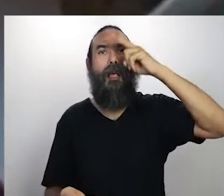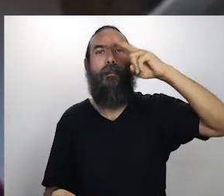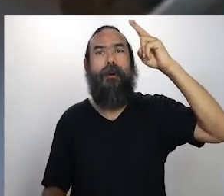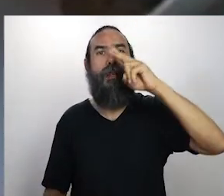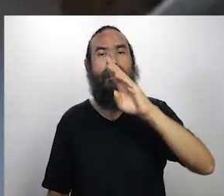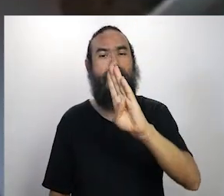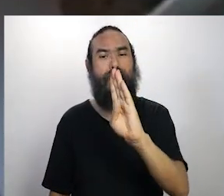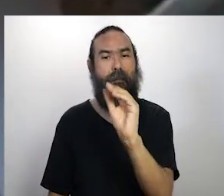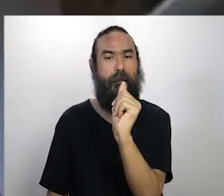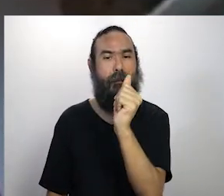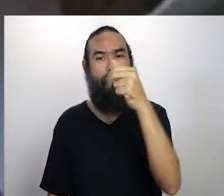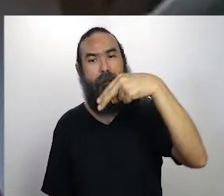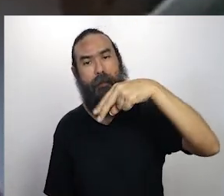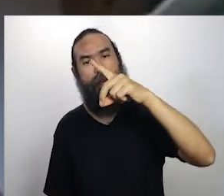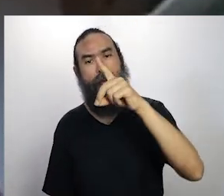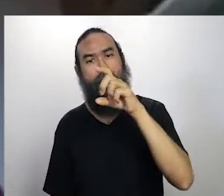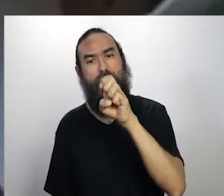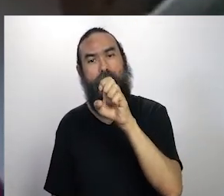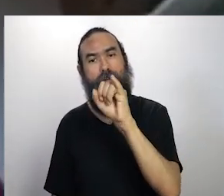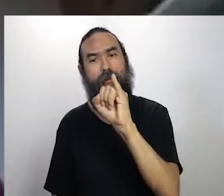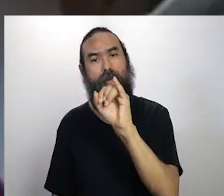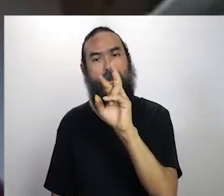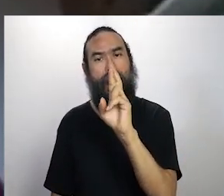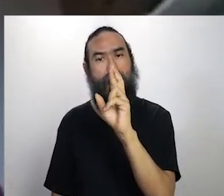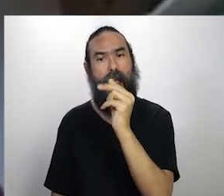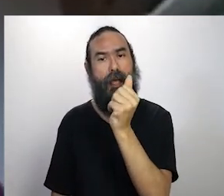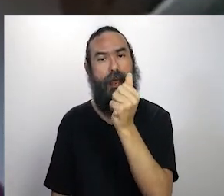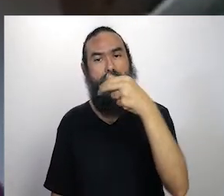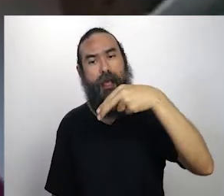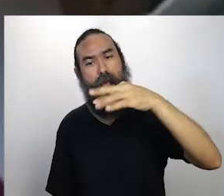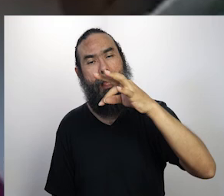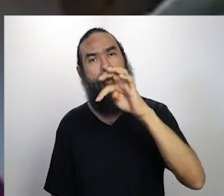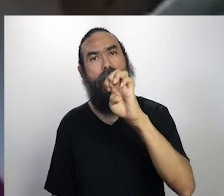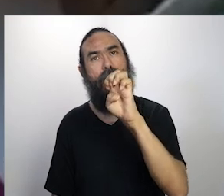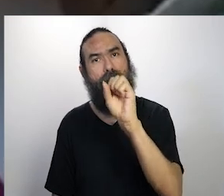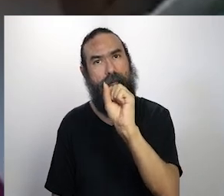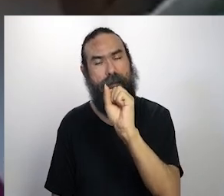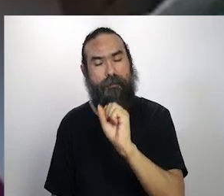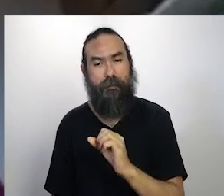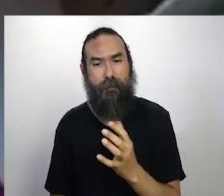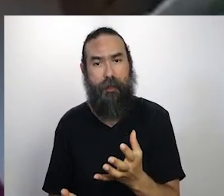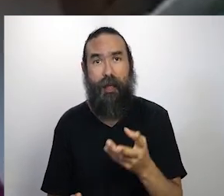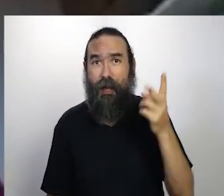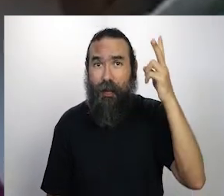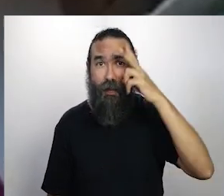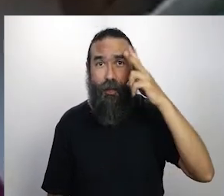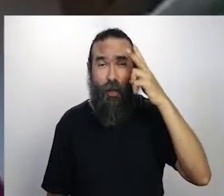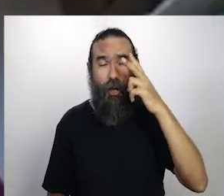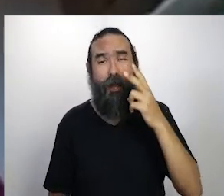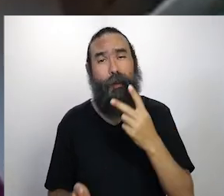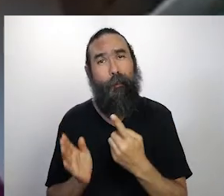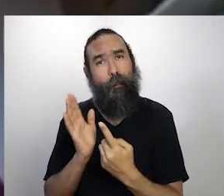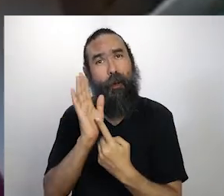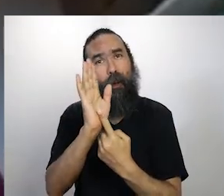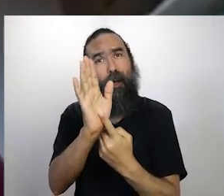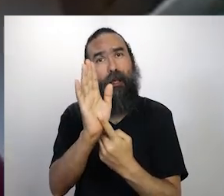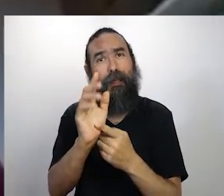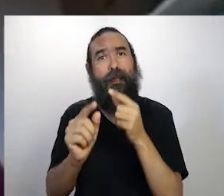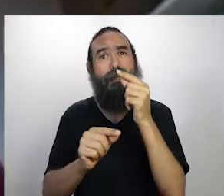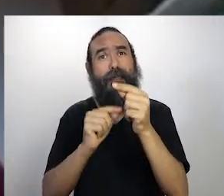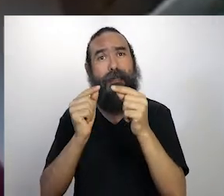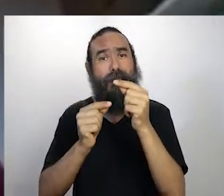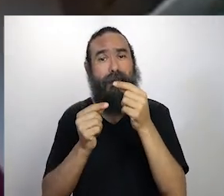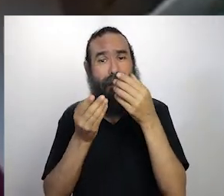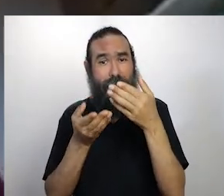nós sabemos hoje, né, quer dizer, a história mostra muito claramente, né, quão